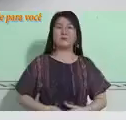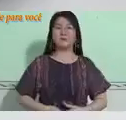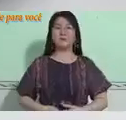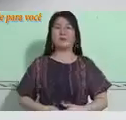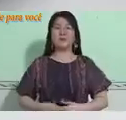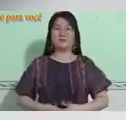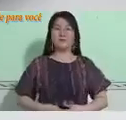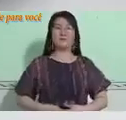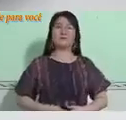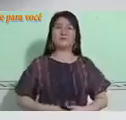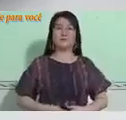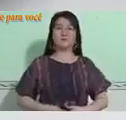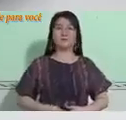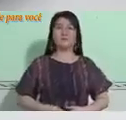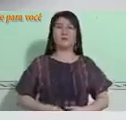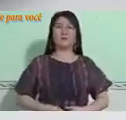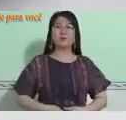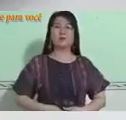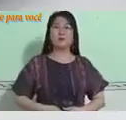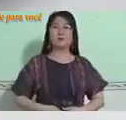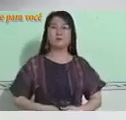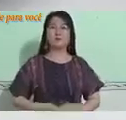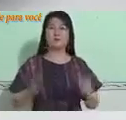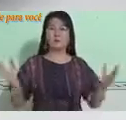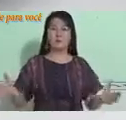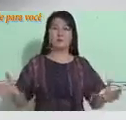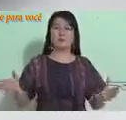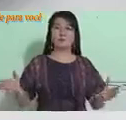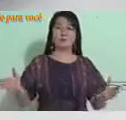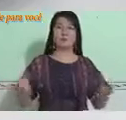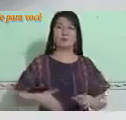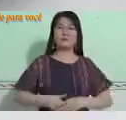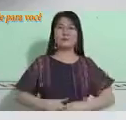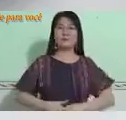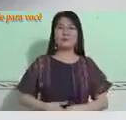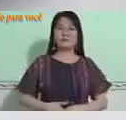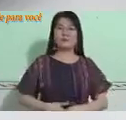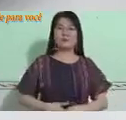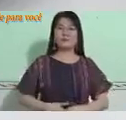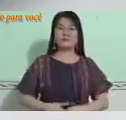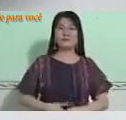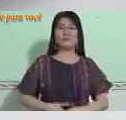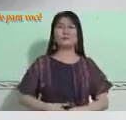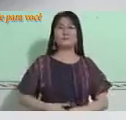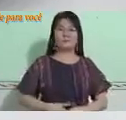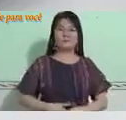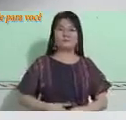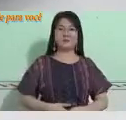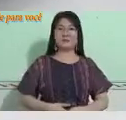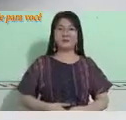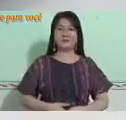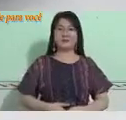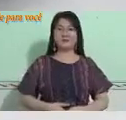Entretanto, existem outras diversas causas de tremedeiras, tanto desencadeadas por momentos de ansiedade,